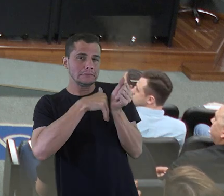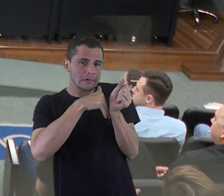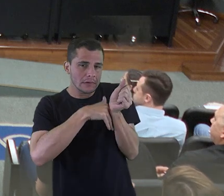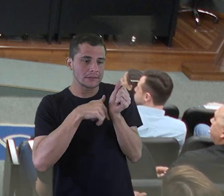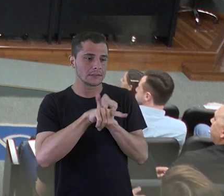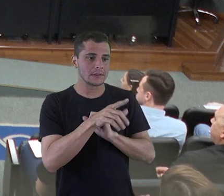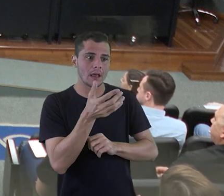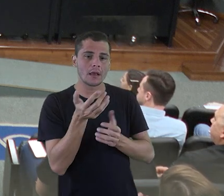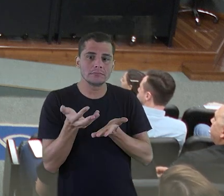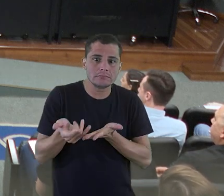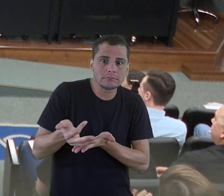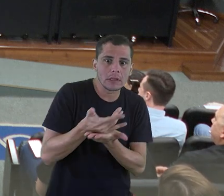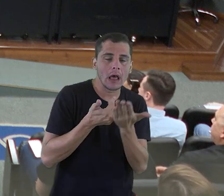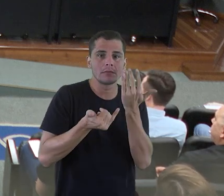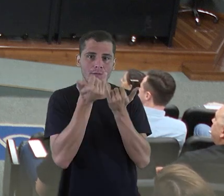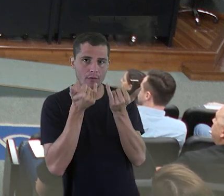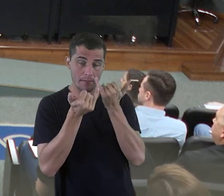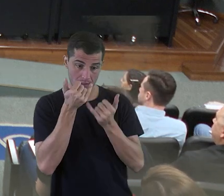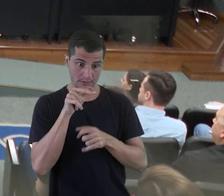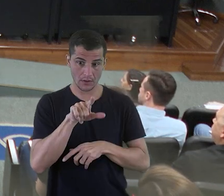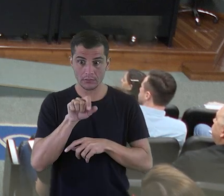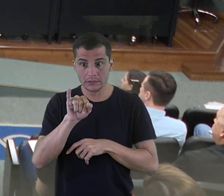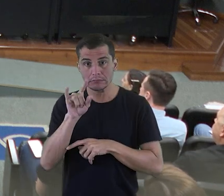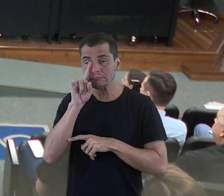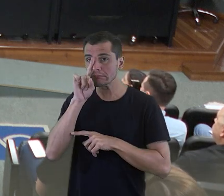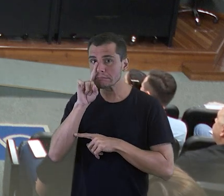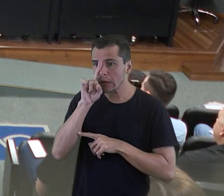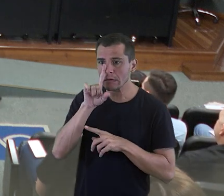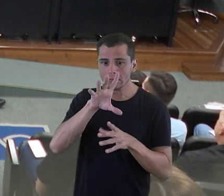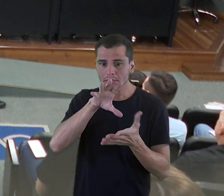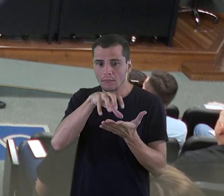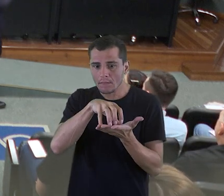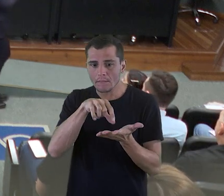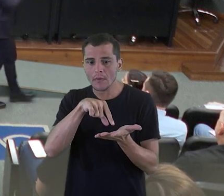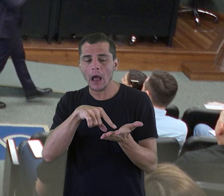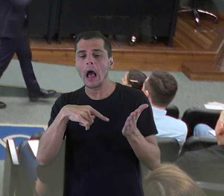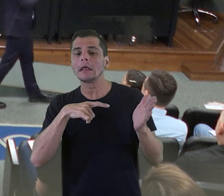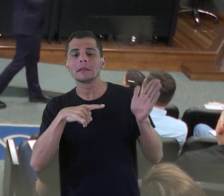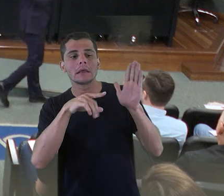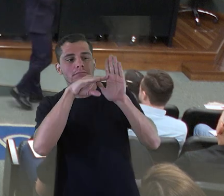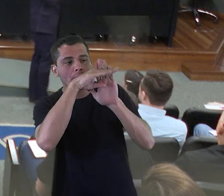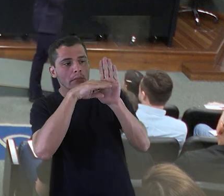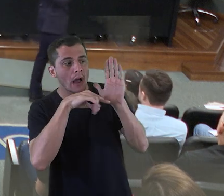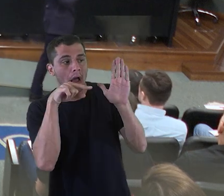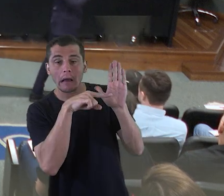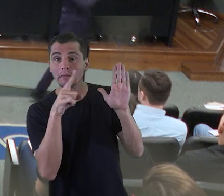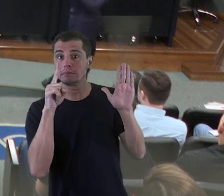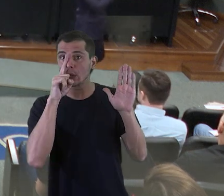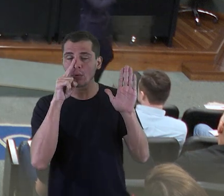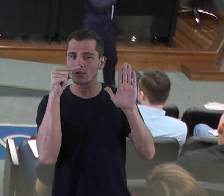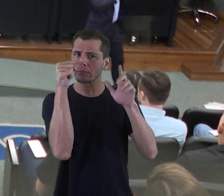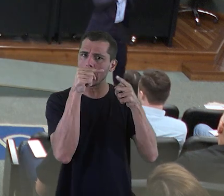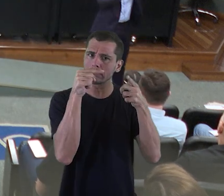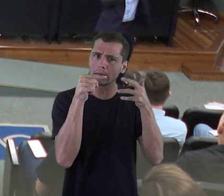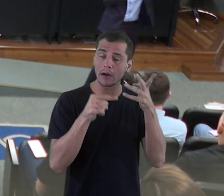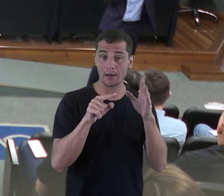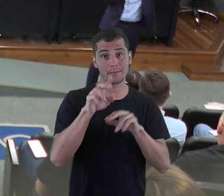É para isso que existe uma matriz de risco. Para a gente não fazer... Eu fui sete anos